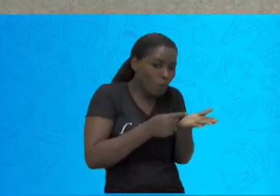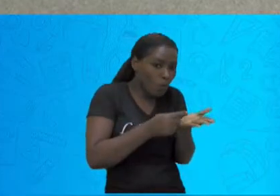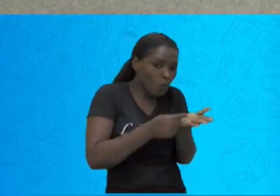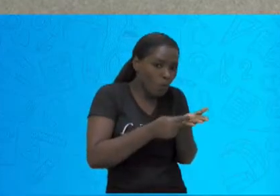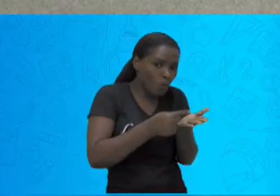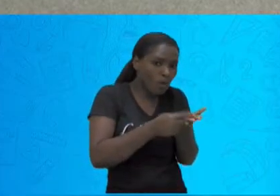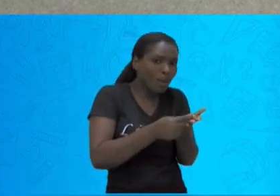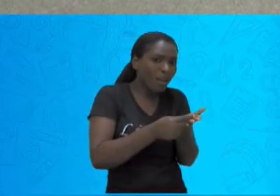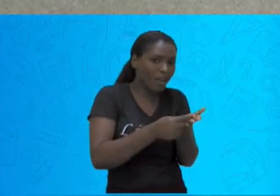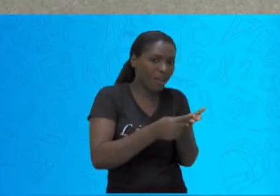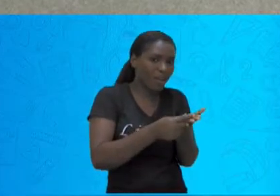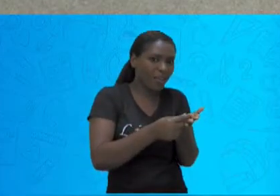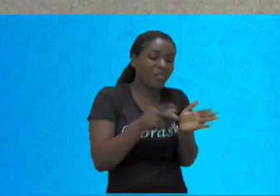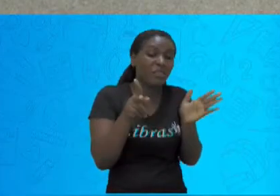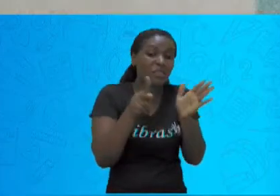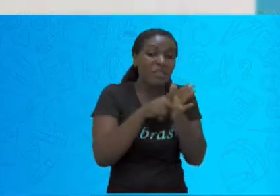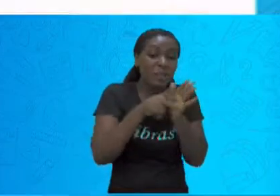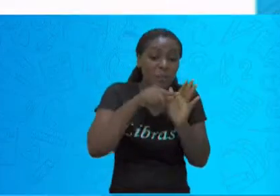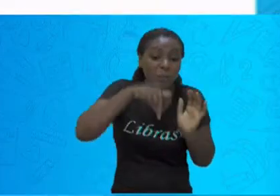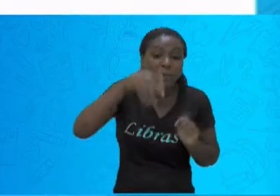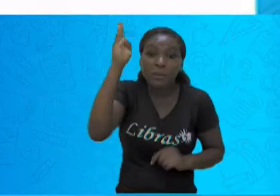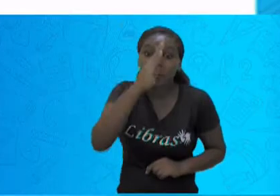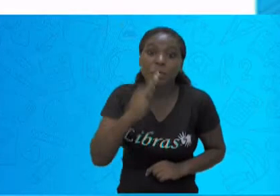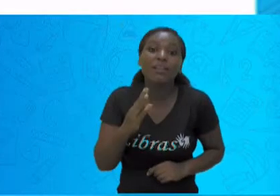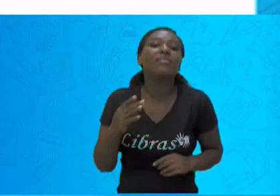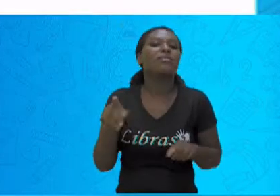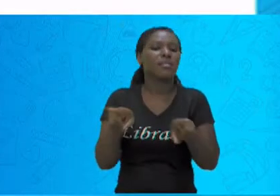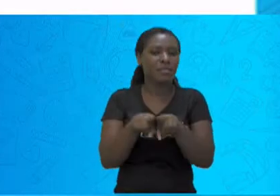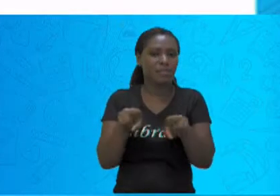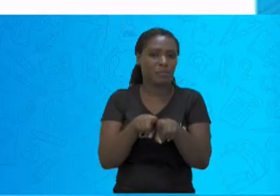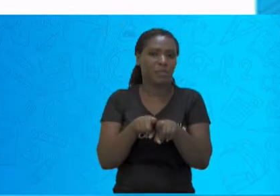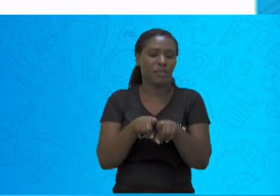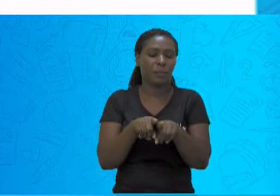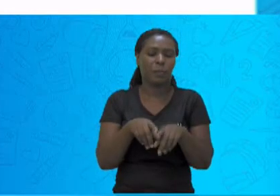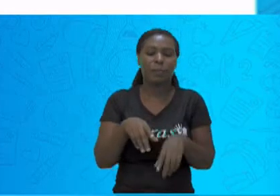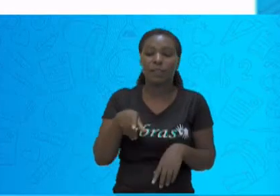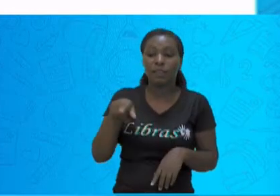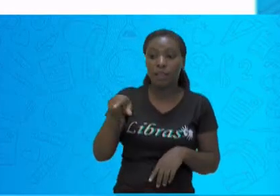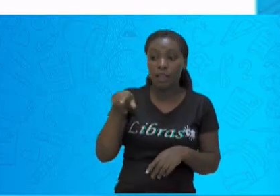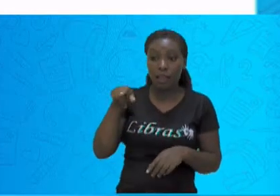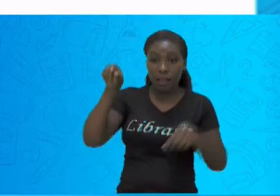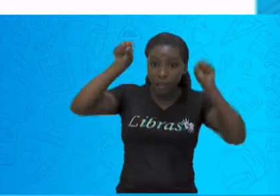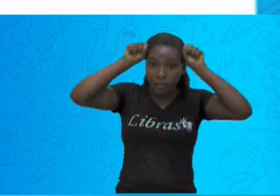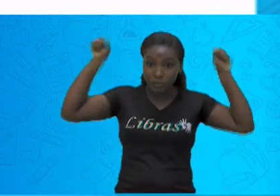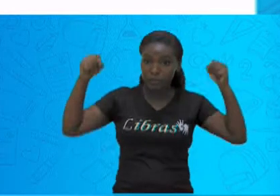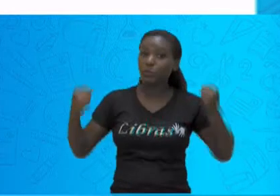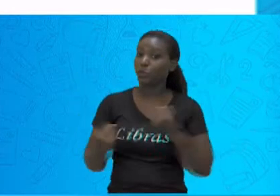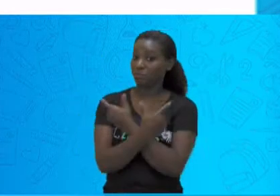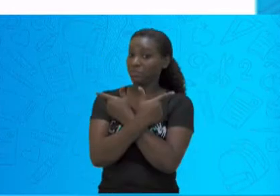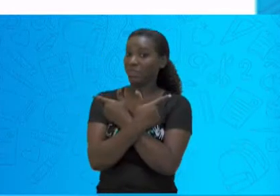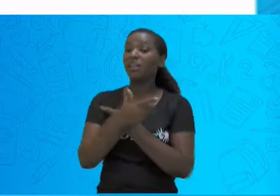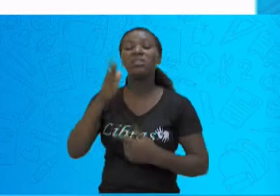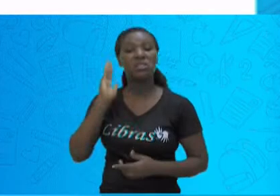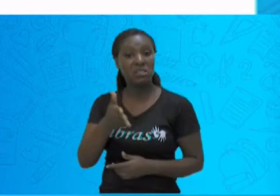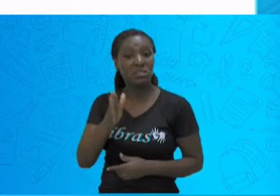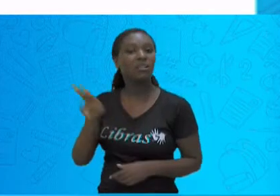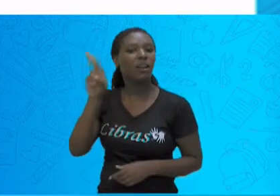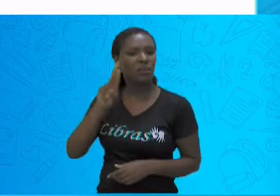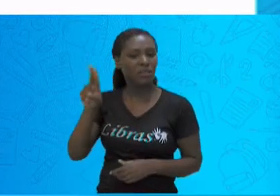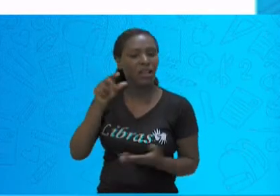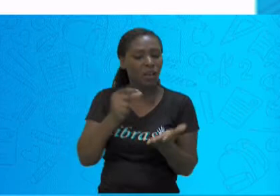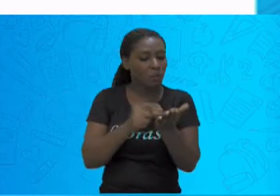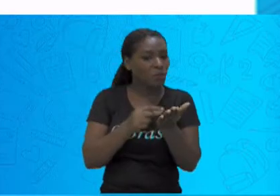essa fruta. E essa fruta ela foi exportada com os colonizadores para a Europa e